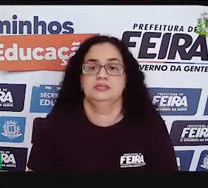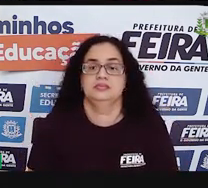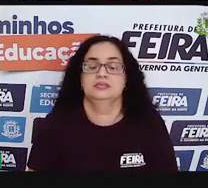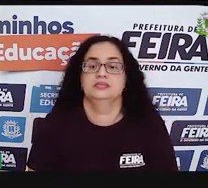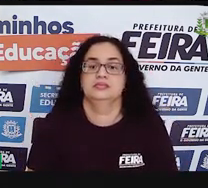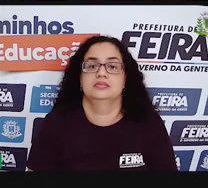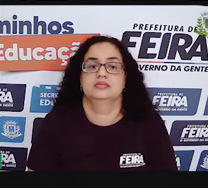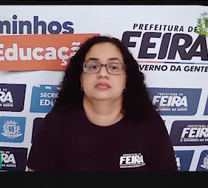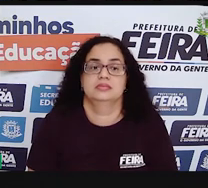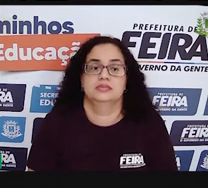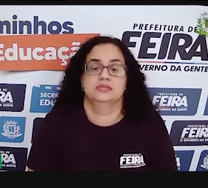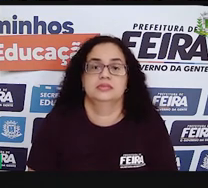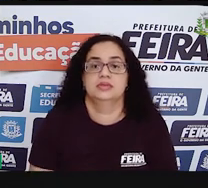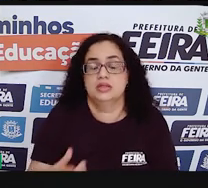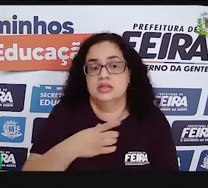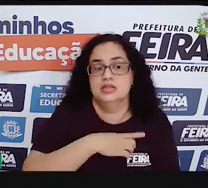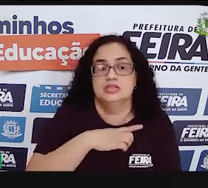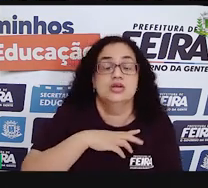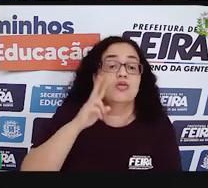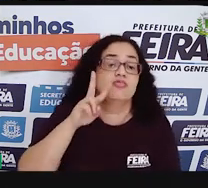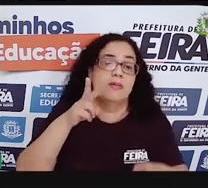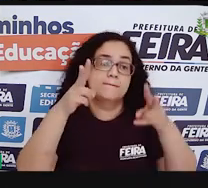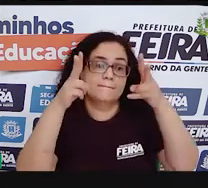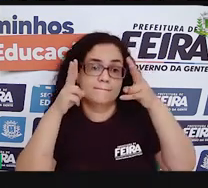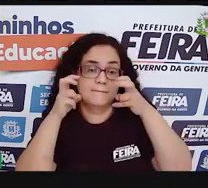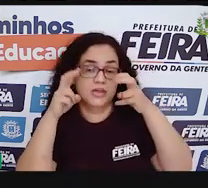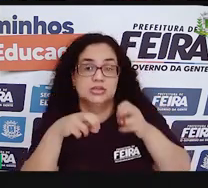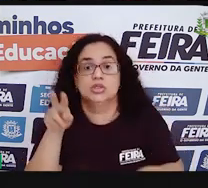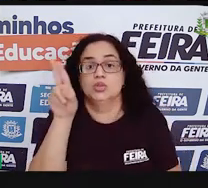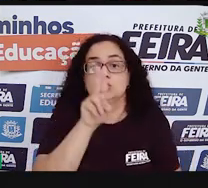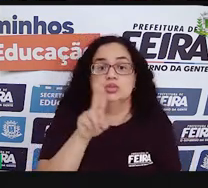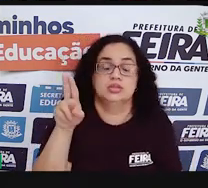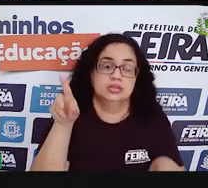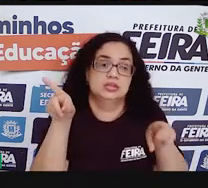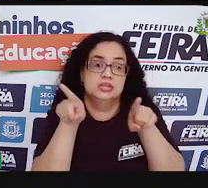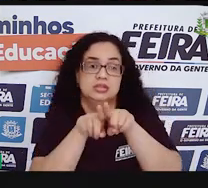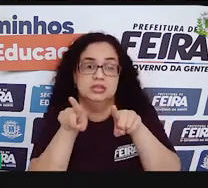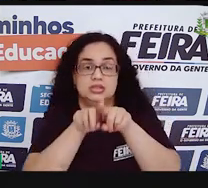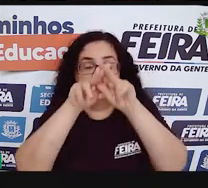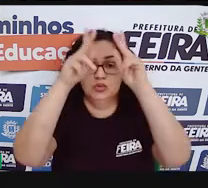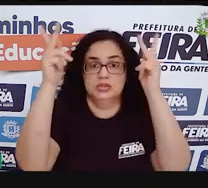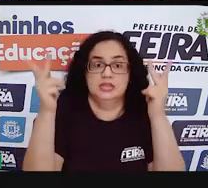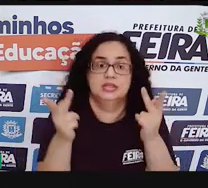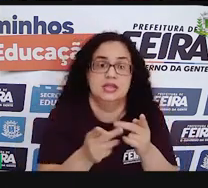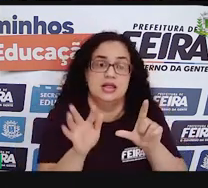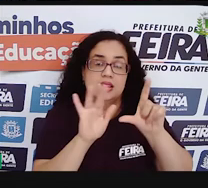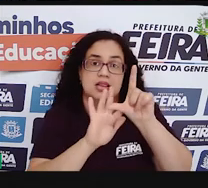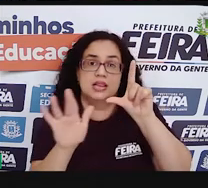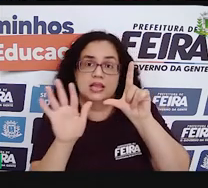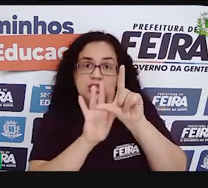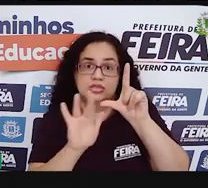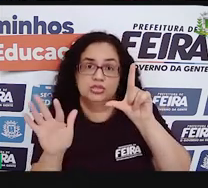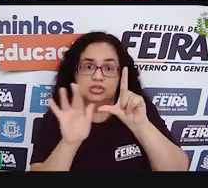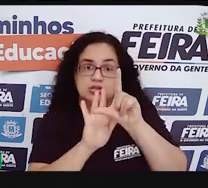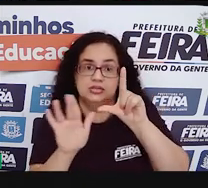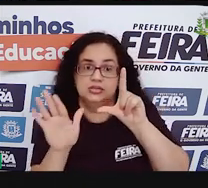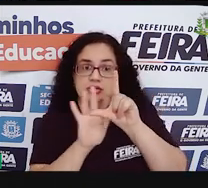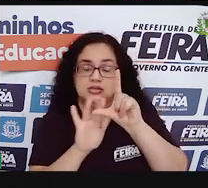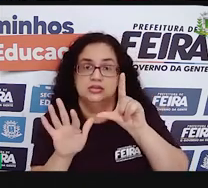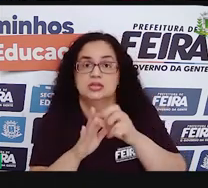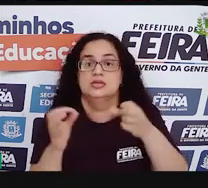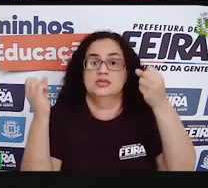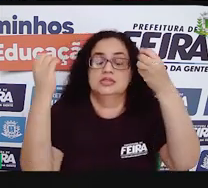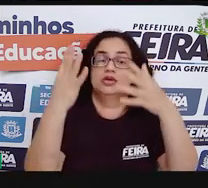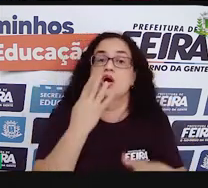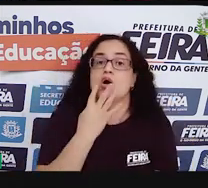de uma pizza. A gente já observa aí a utilização também desse gráfico da legenda, né? Que é algo que vai utilizar